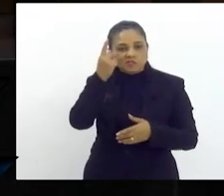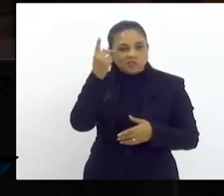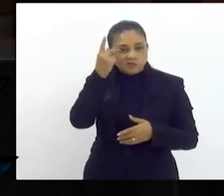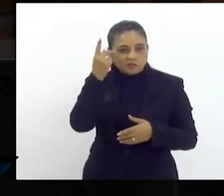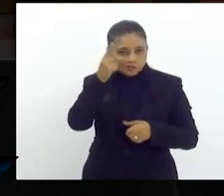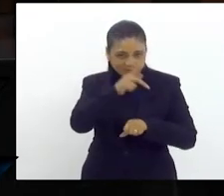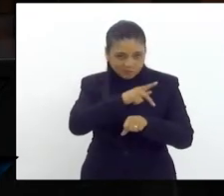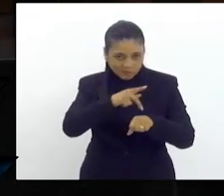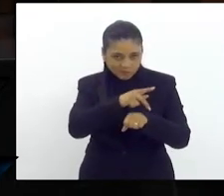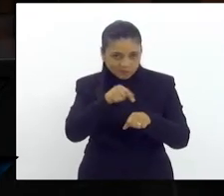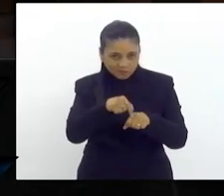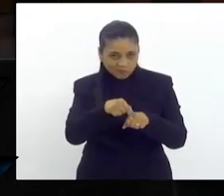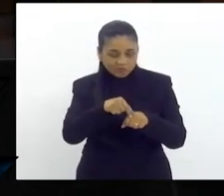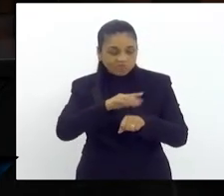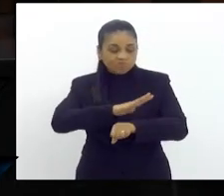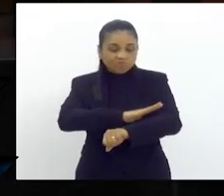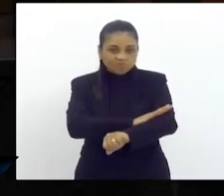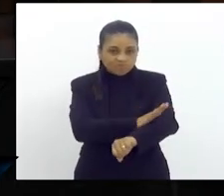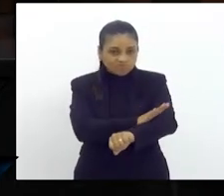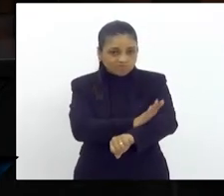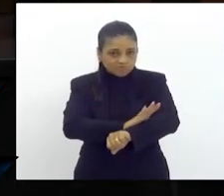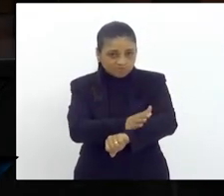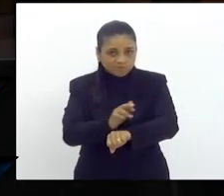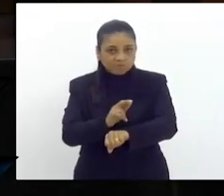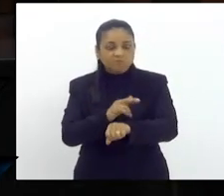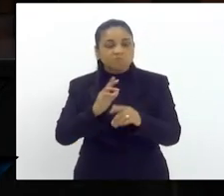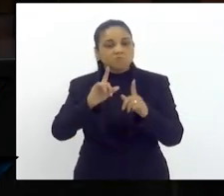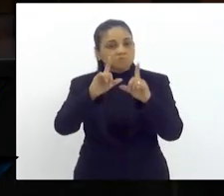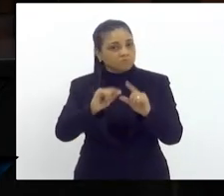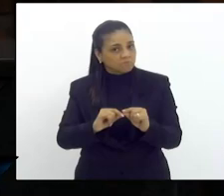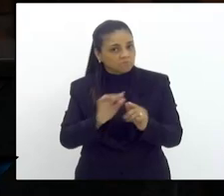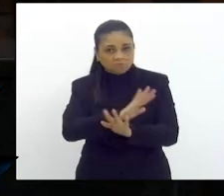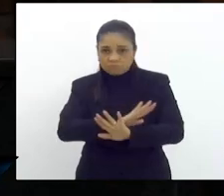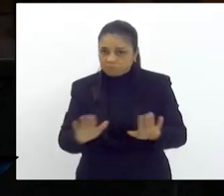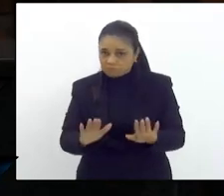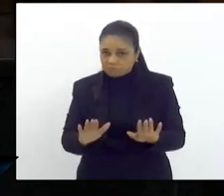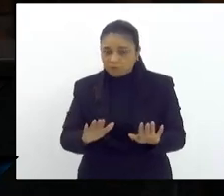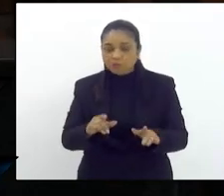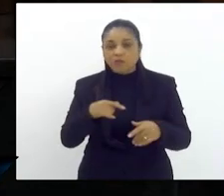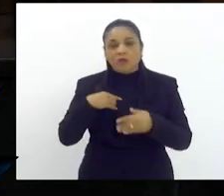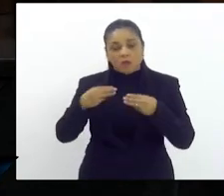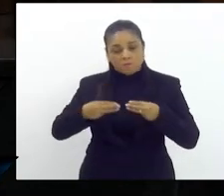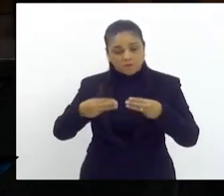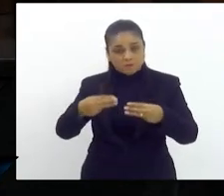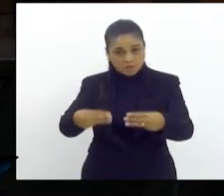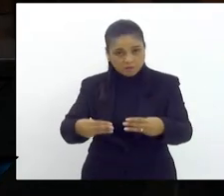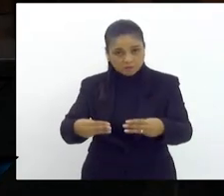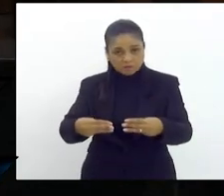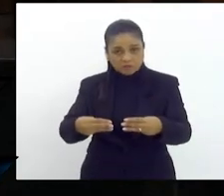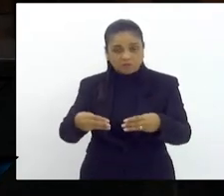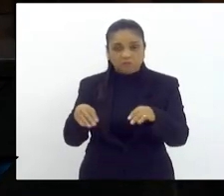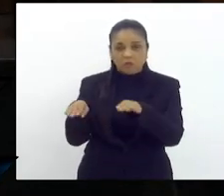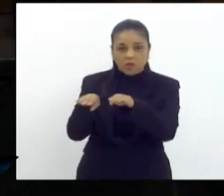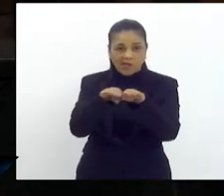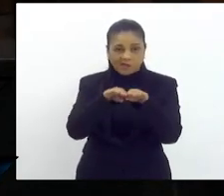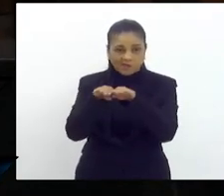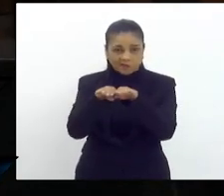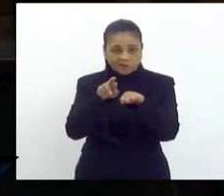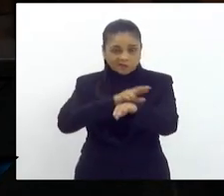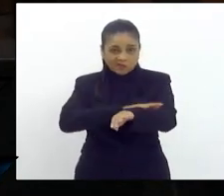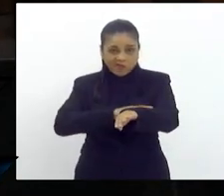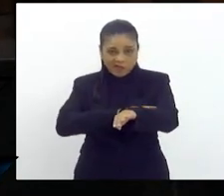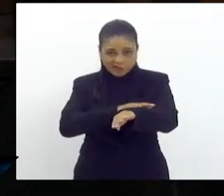cessar o preconceito a nossa ministra da Igualdade racial a Niely